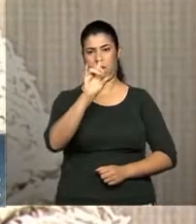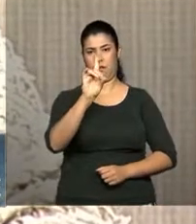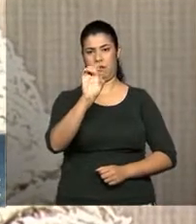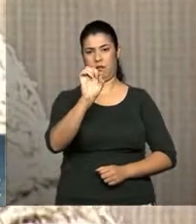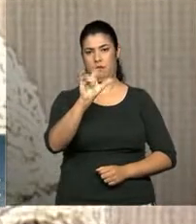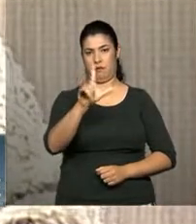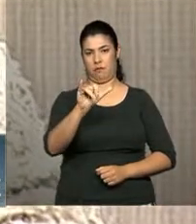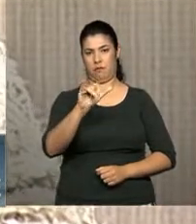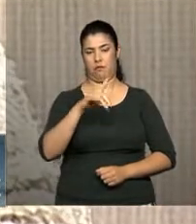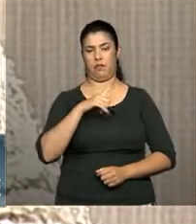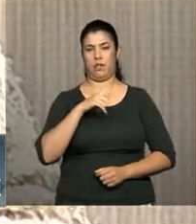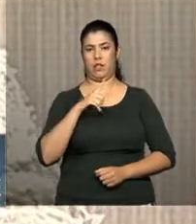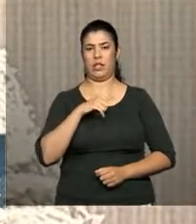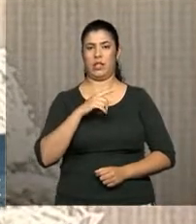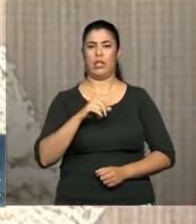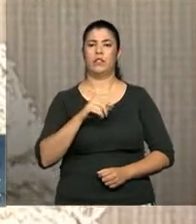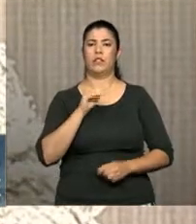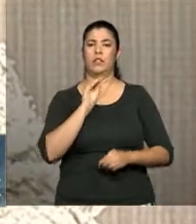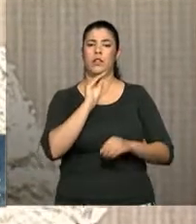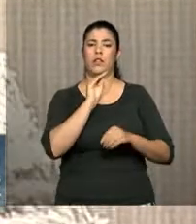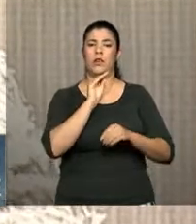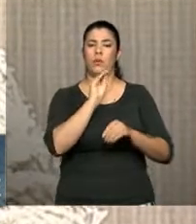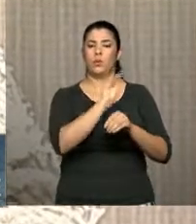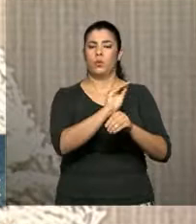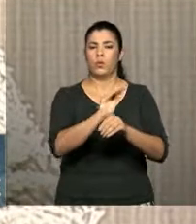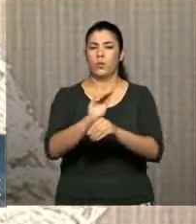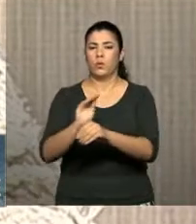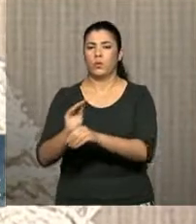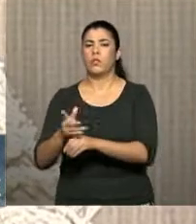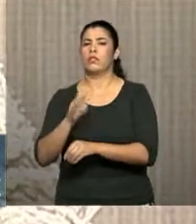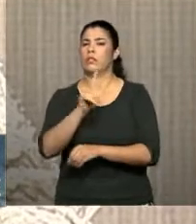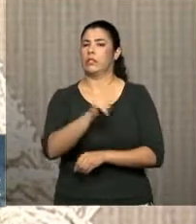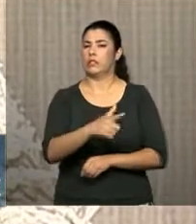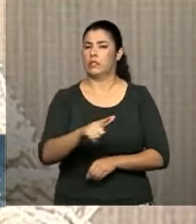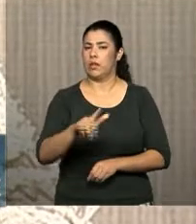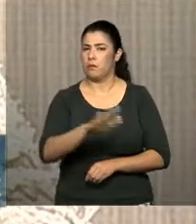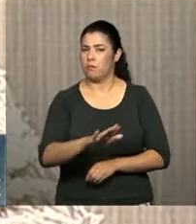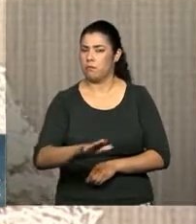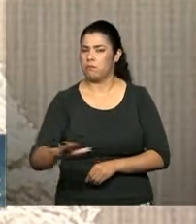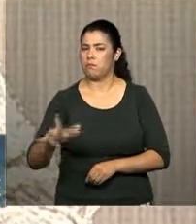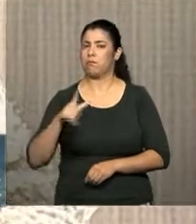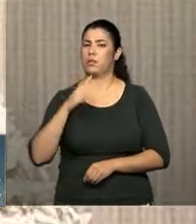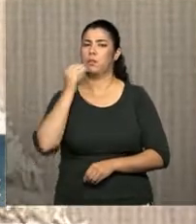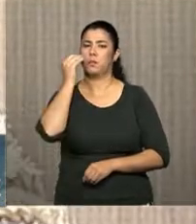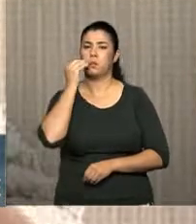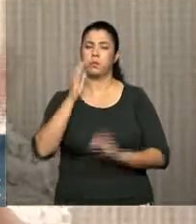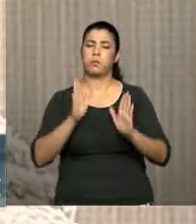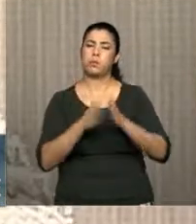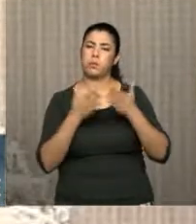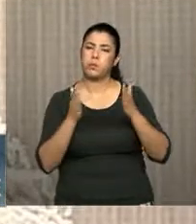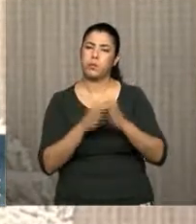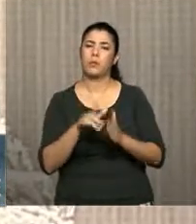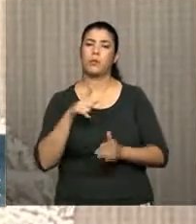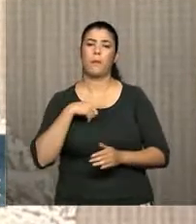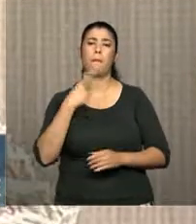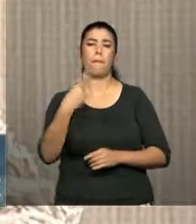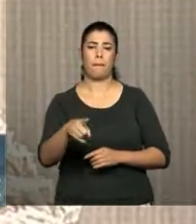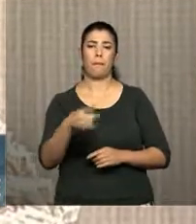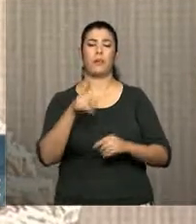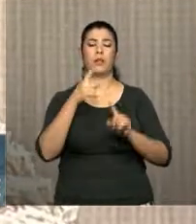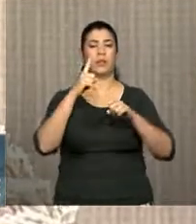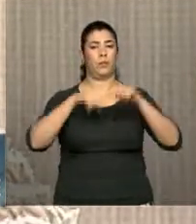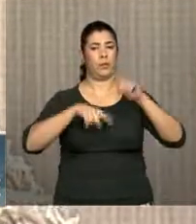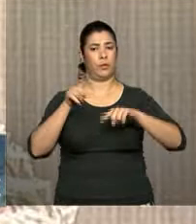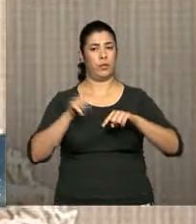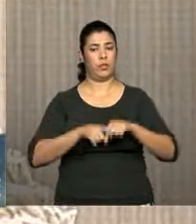tiramos a dedicação da presidenta as crianças em situação de pobreza foi muito grande graças a essa política